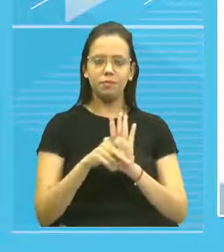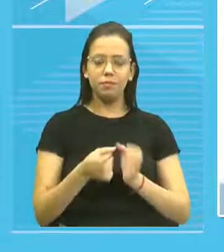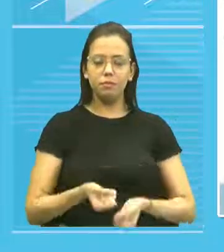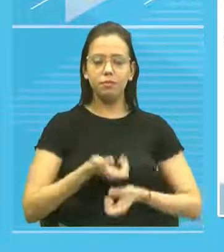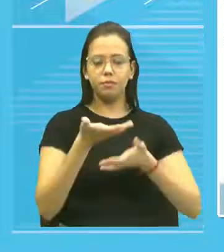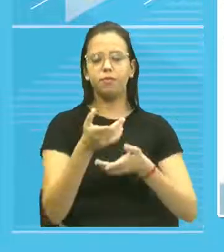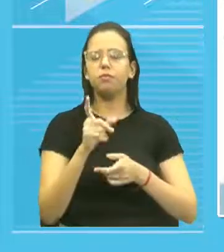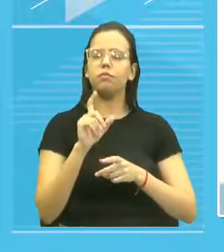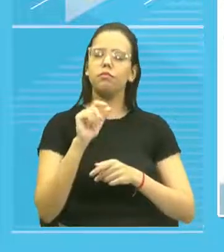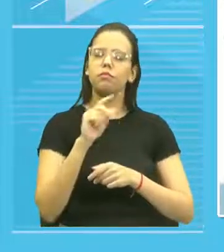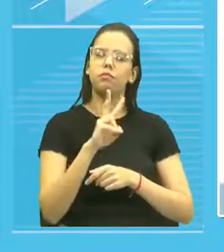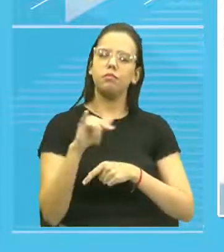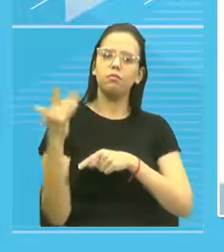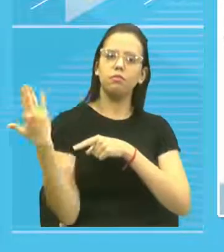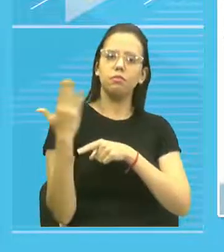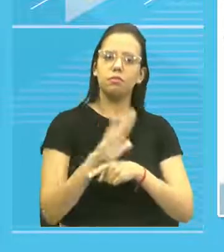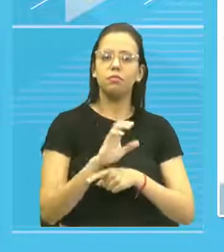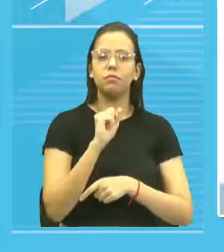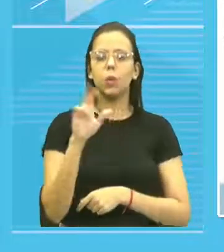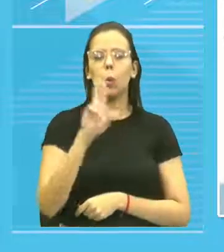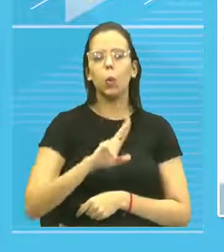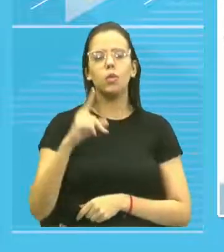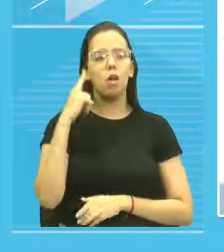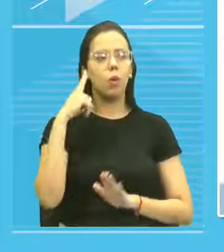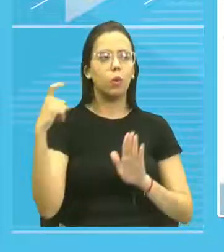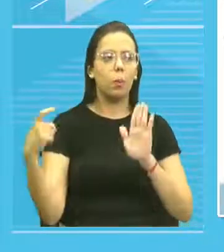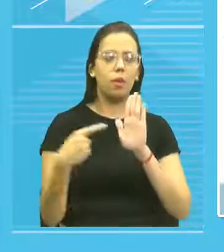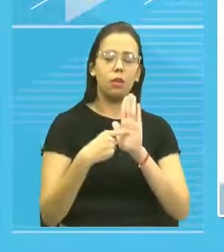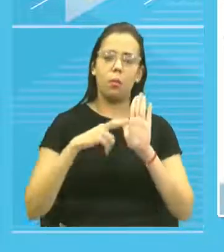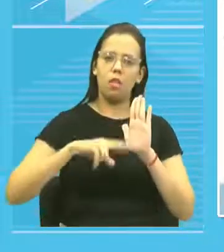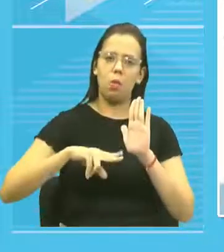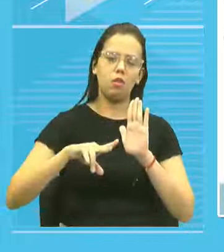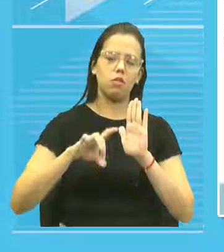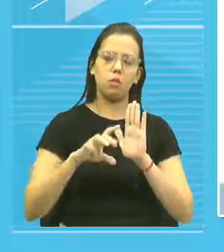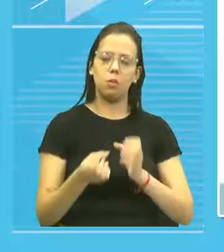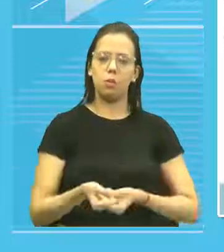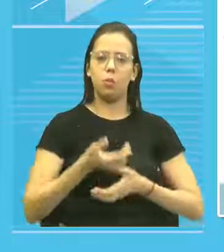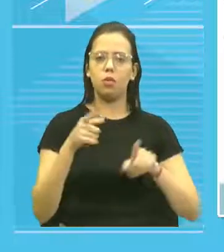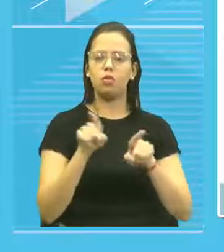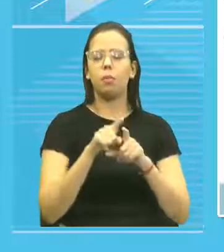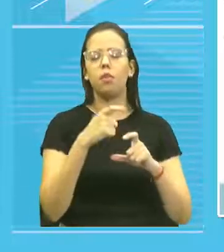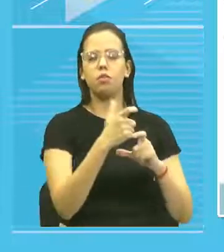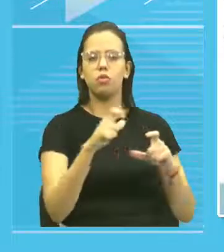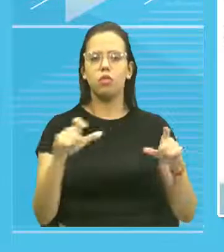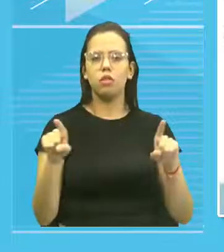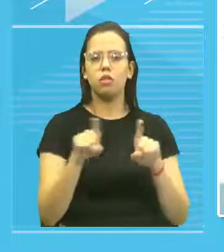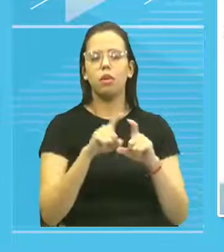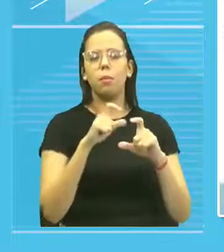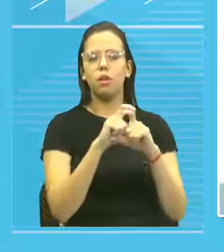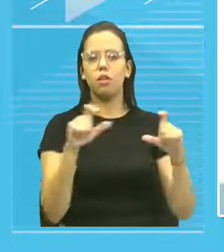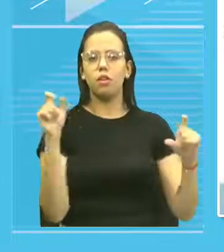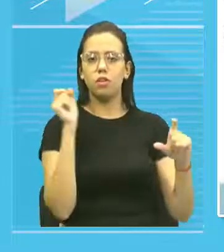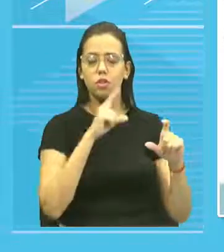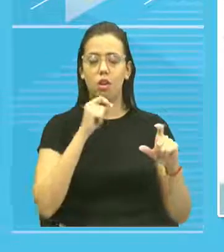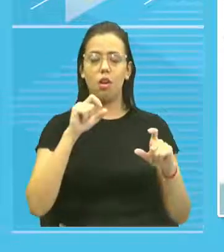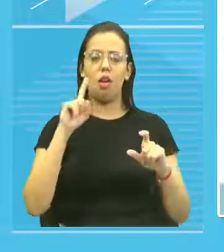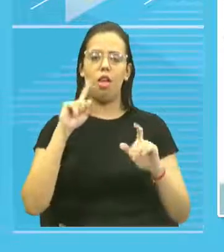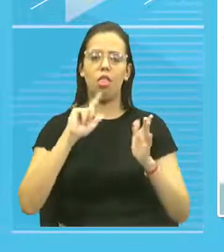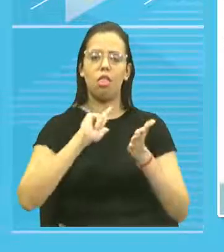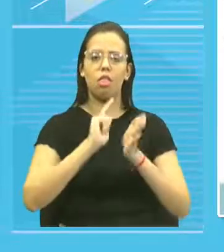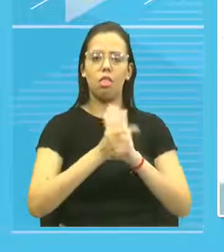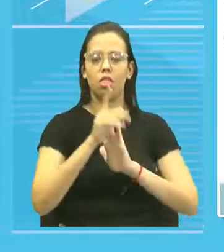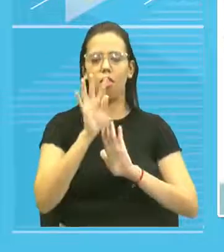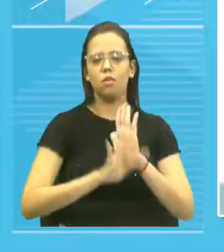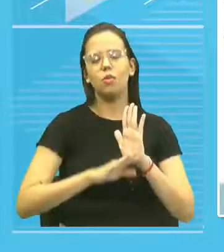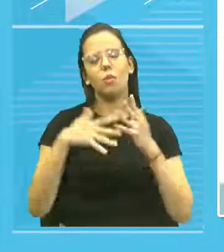poético vai nos ajudar demais usados onomatopéias não só poético mas tirinhos as chaves são do gênero virtuais que aceitam